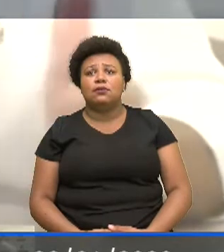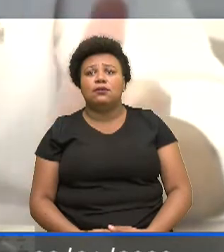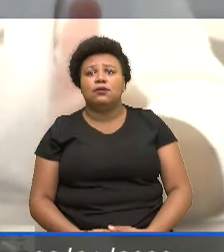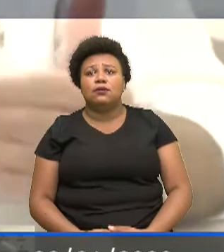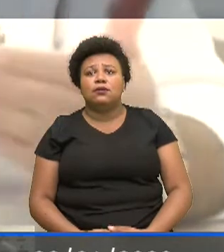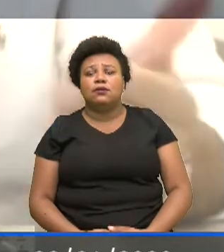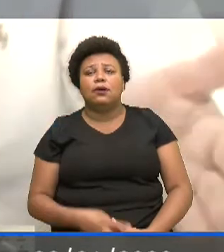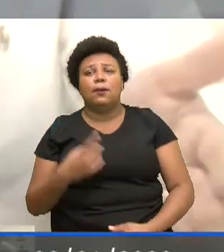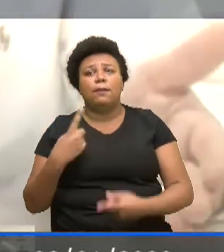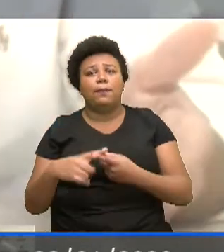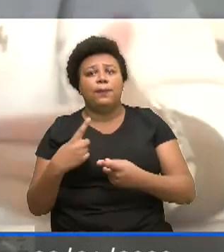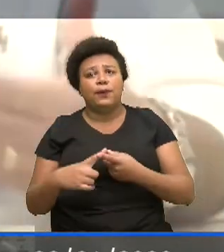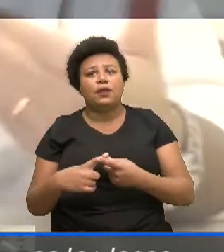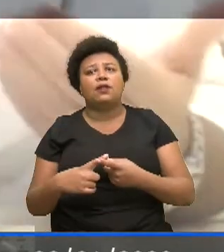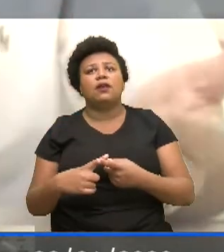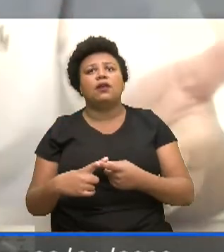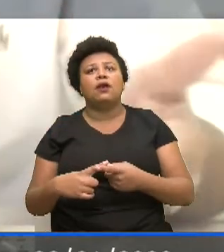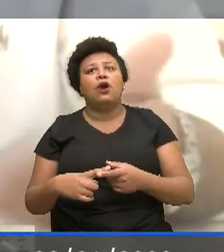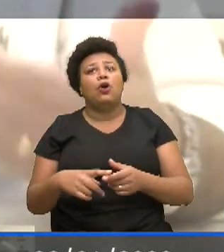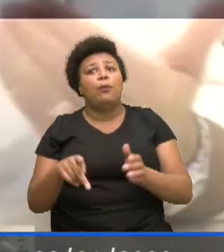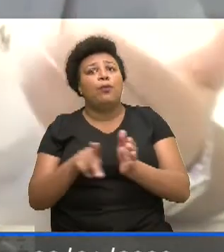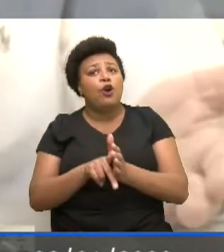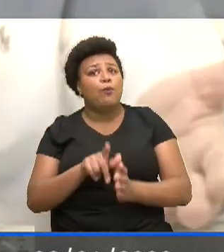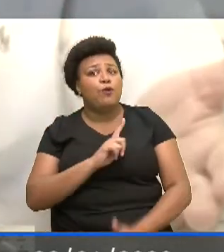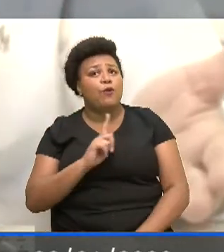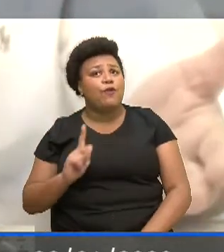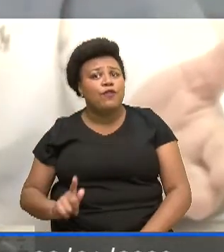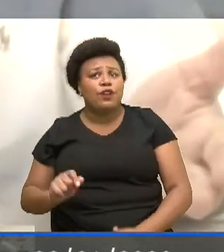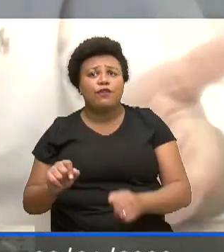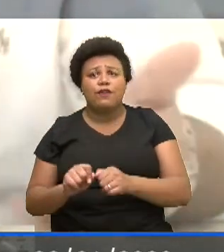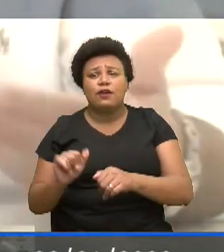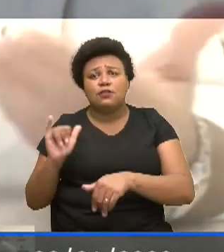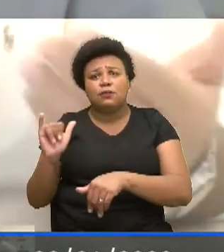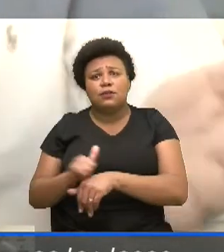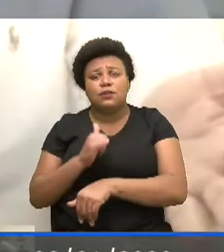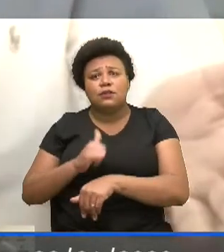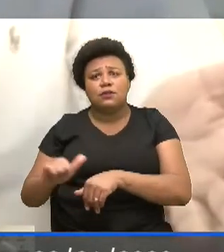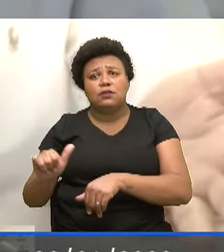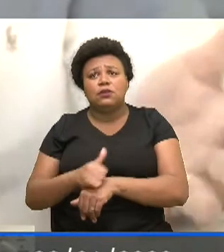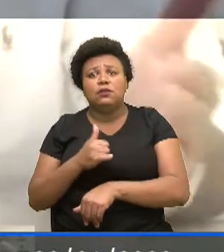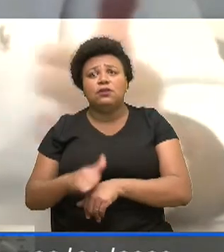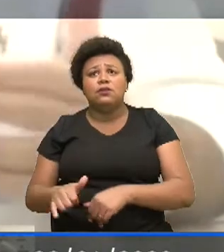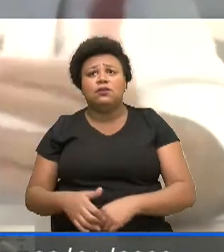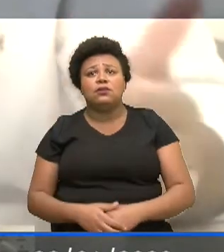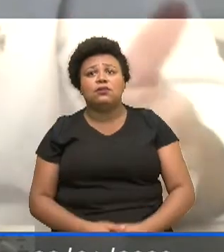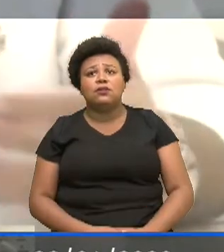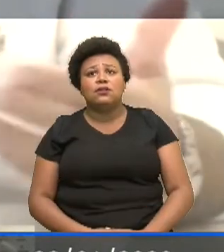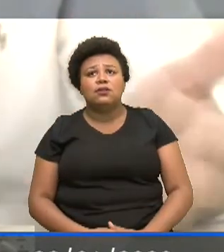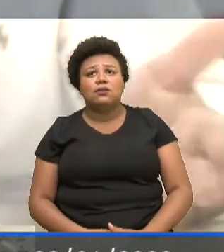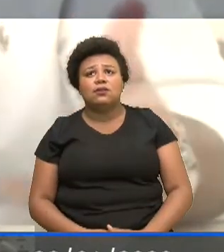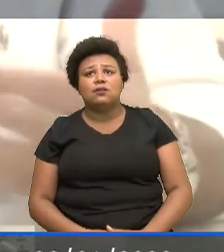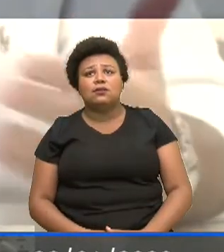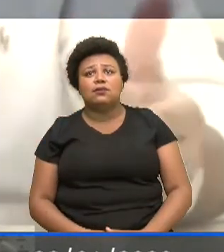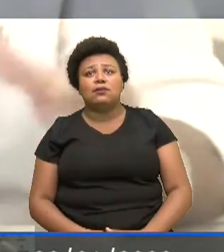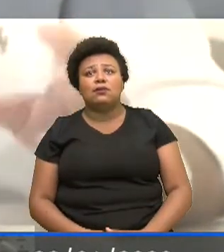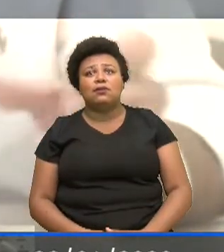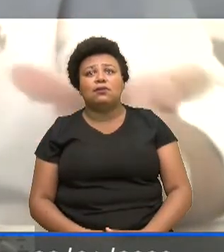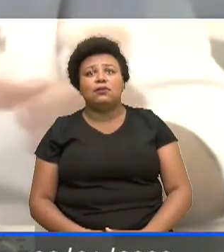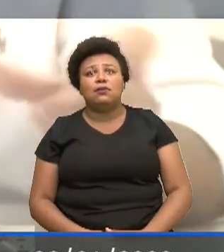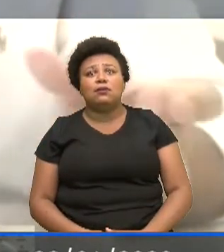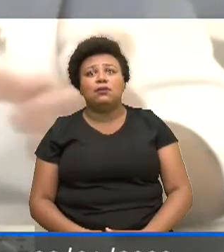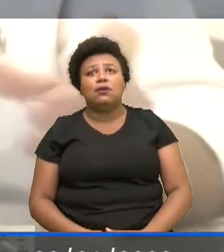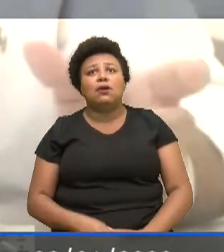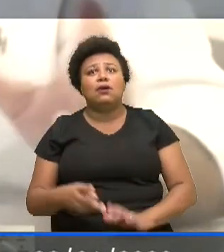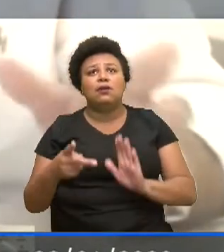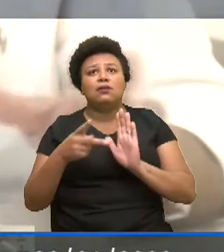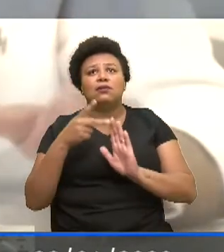Porque pode ser que daqui a pouquinho o próprio governador adote alguma medida, né, mais restritiva, né, ou menor, e aí a